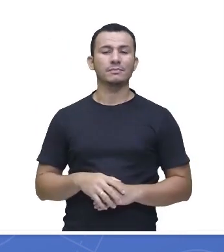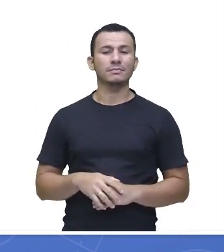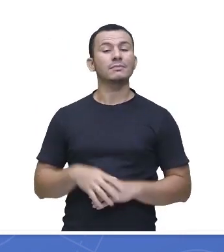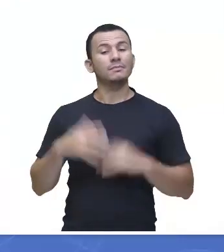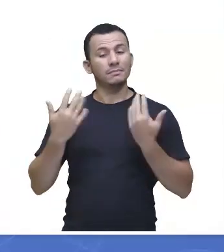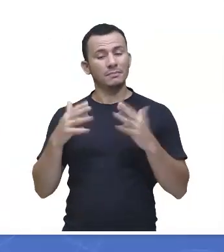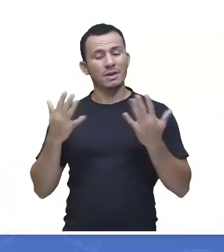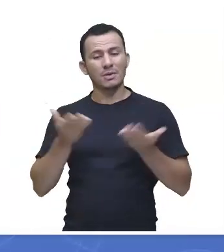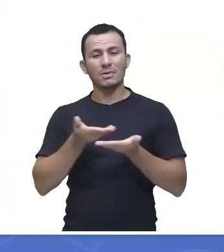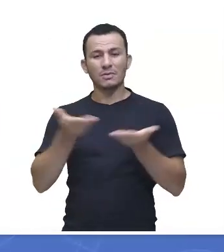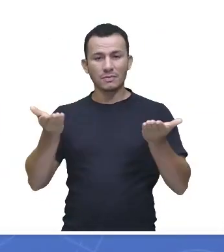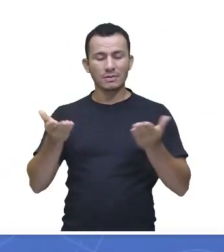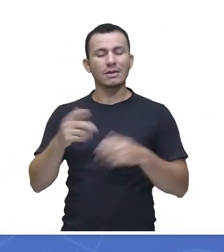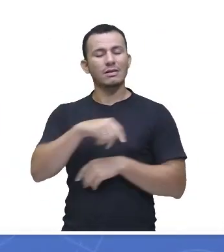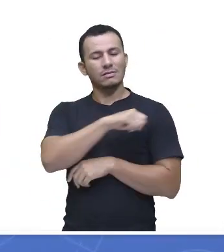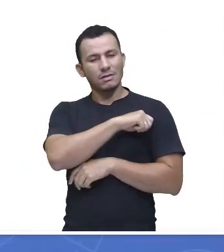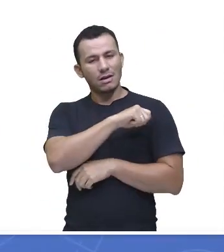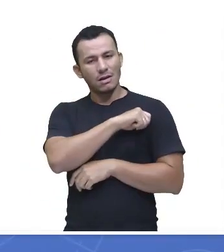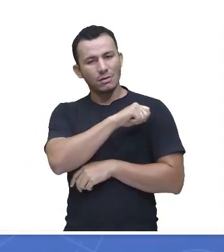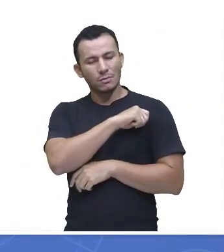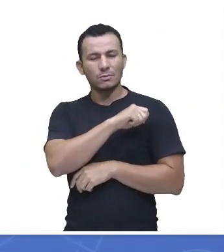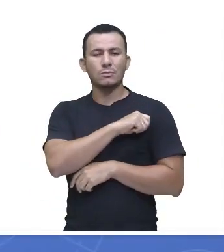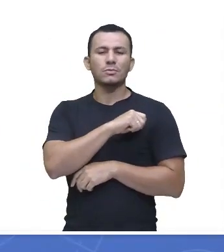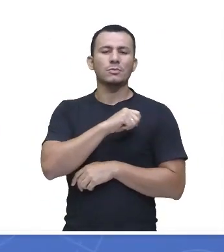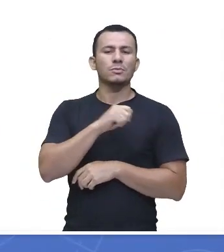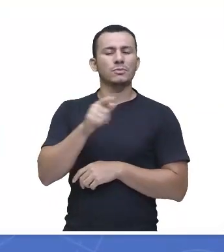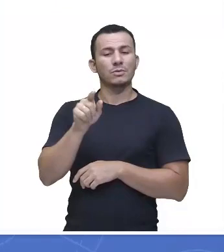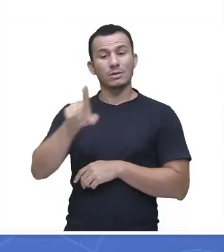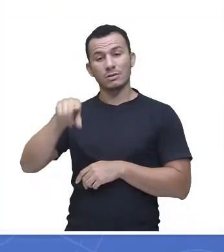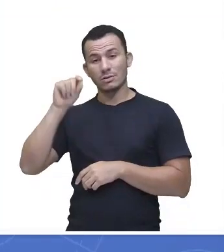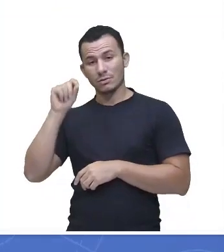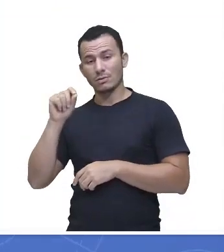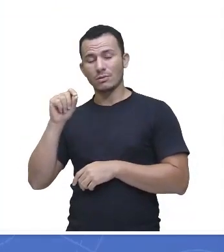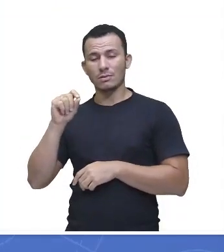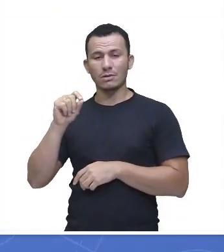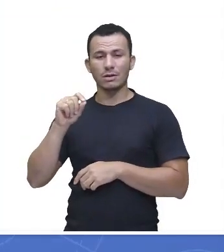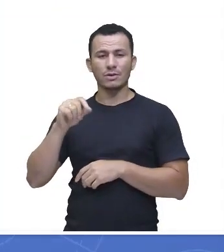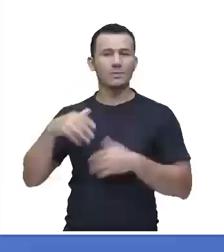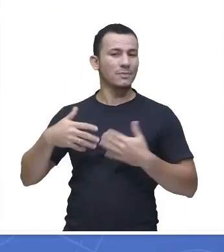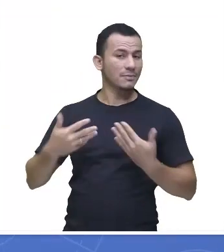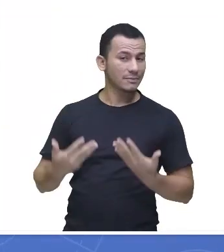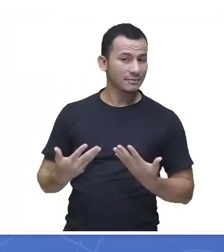então a todos os nossos queridos que estão assinalando a